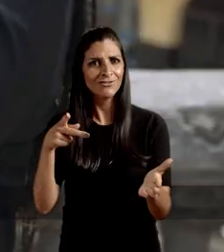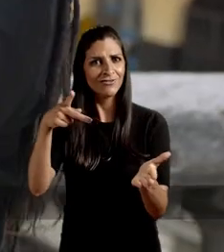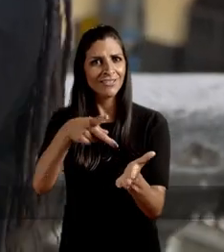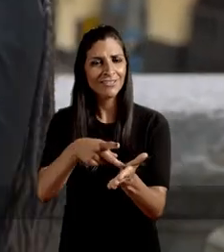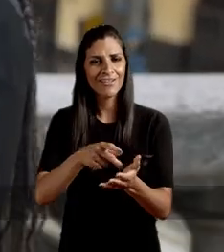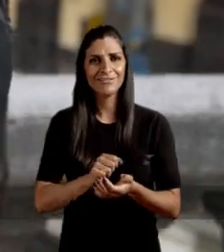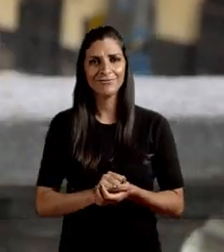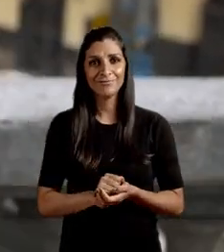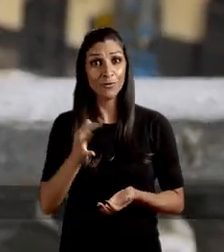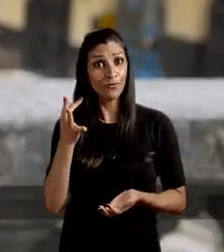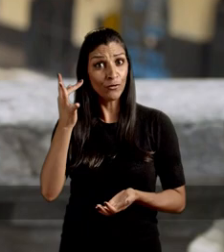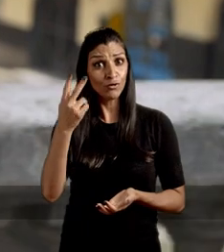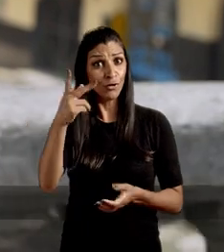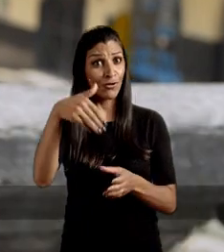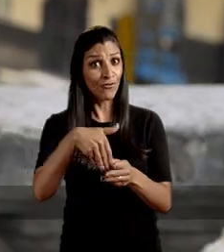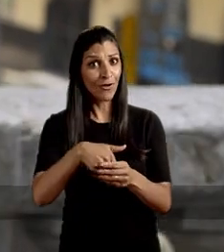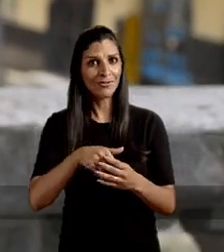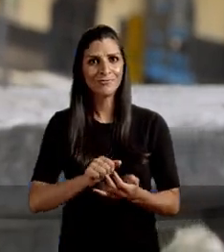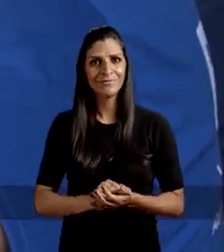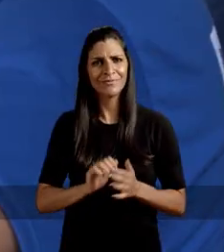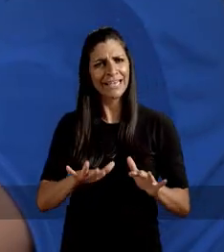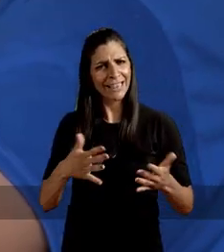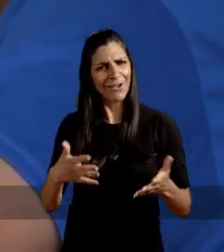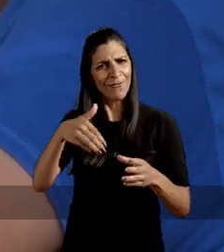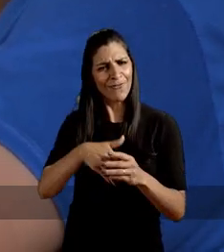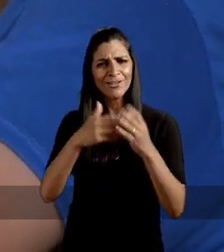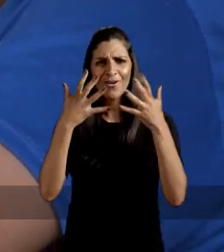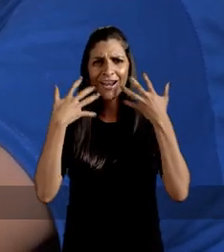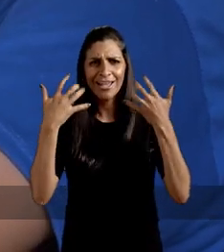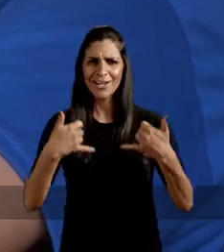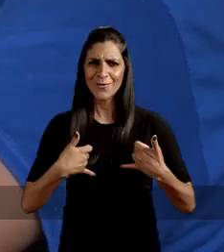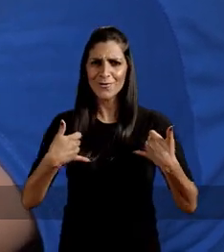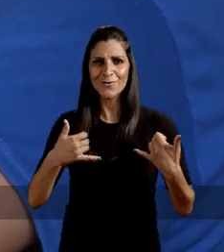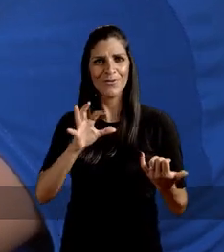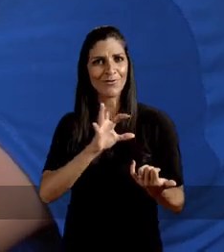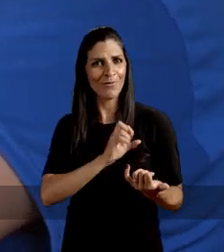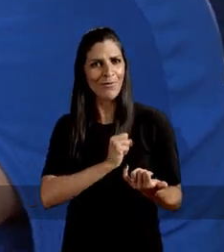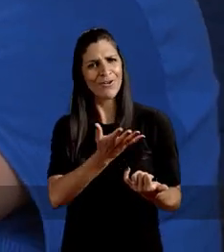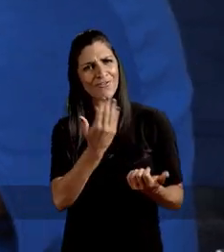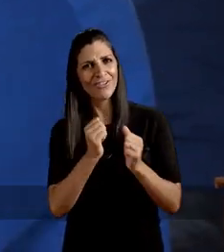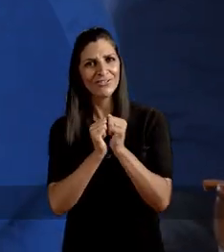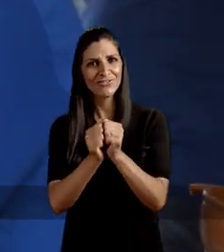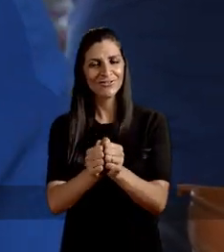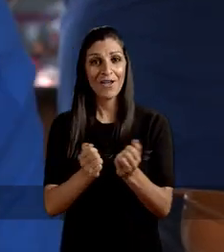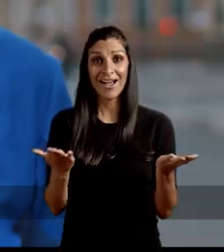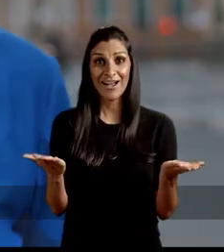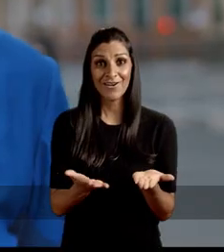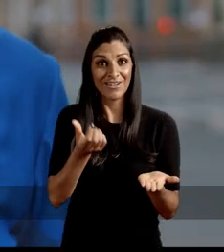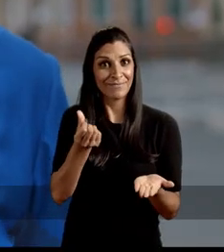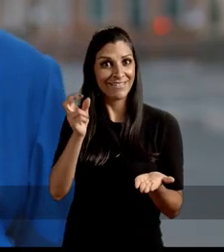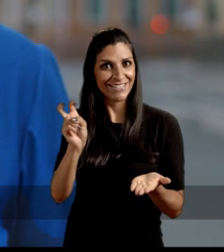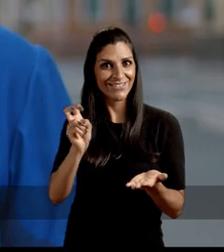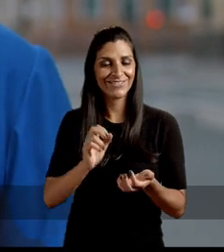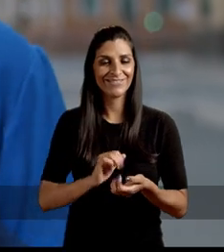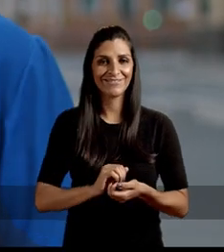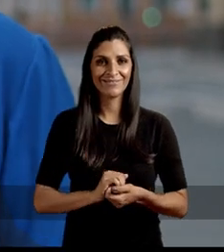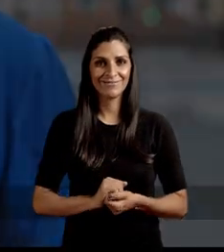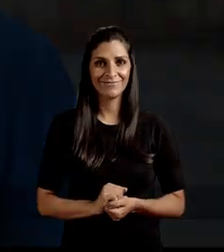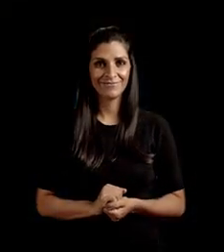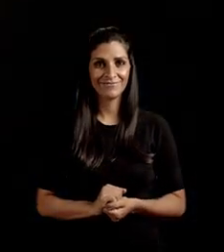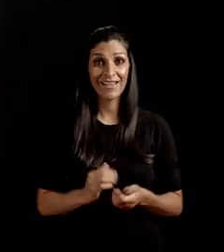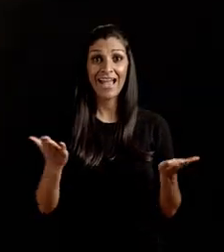mudança acontecer. O futuro tá no teu voto. Então vota com alegria, com orgulho e com amor. Vem com a gente. Agora é